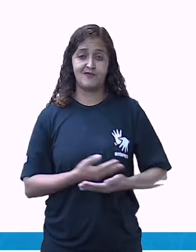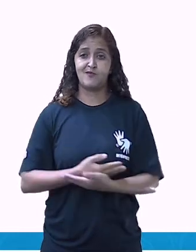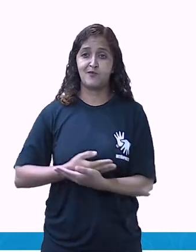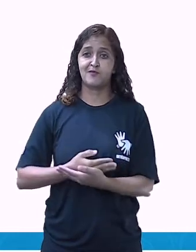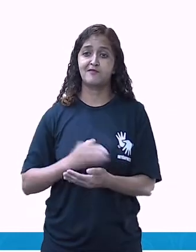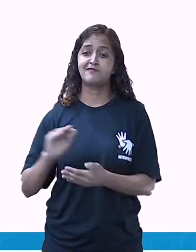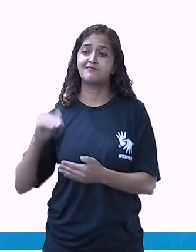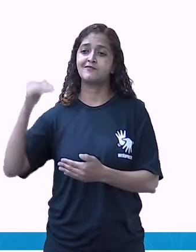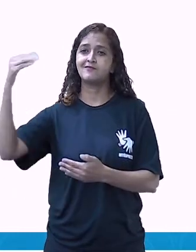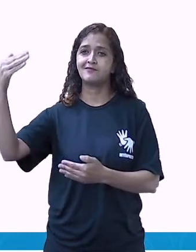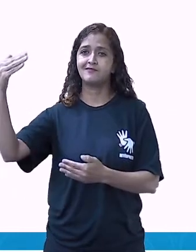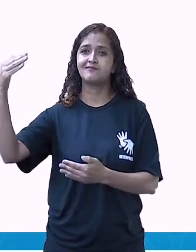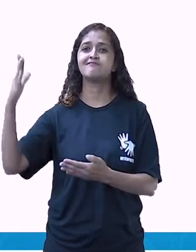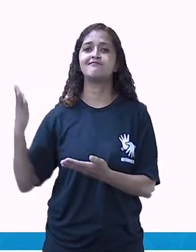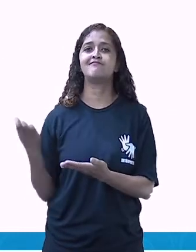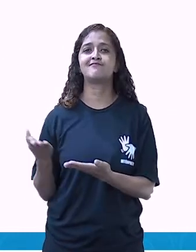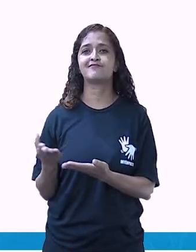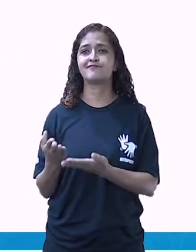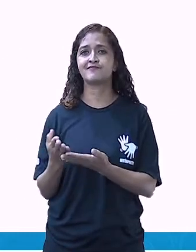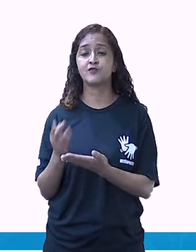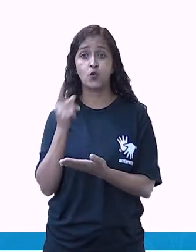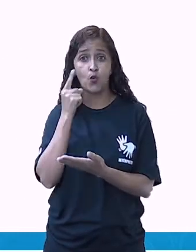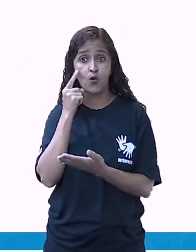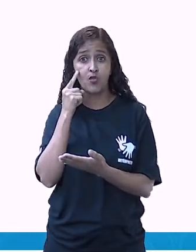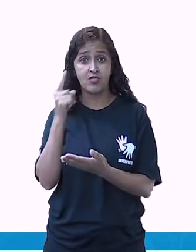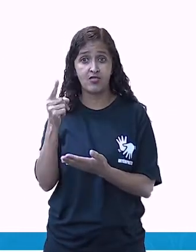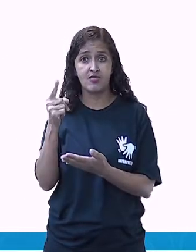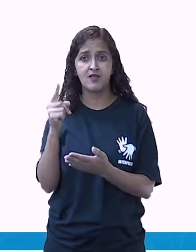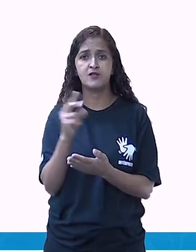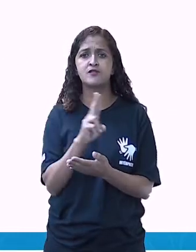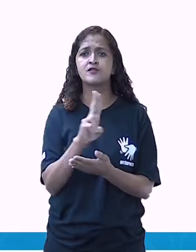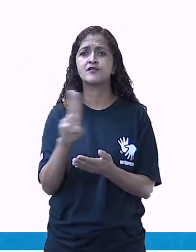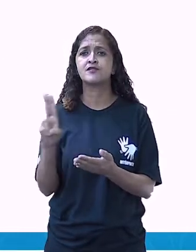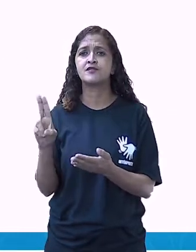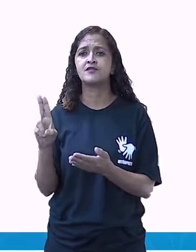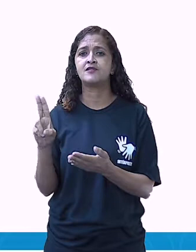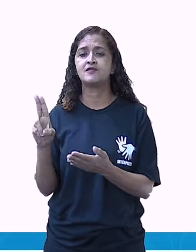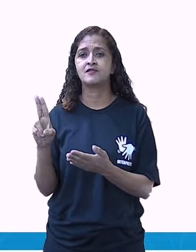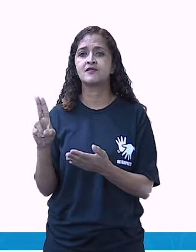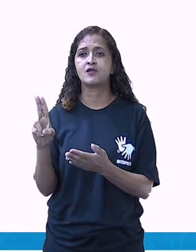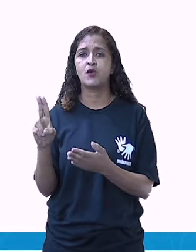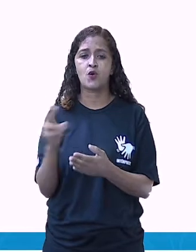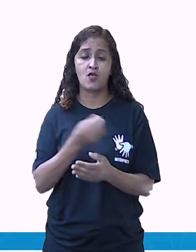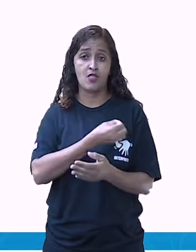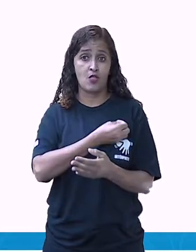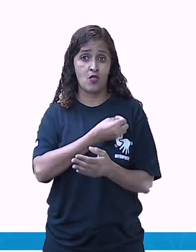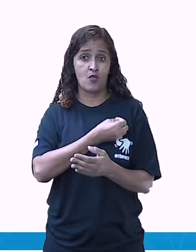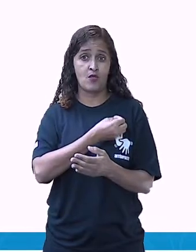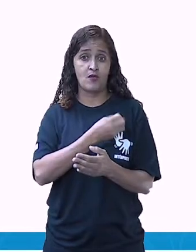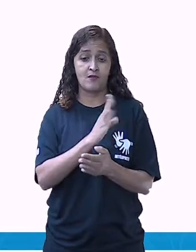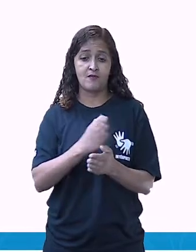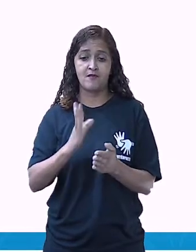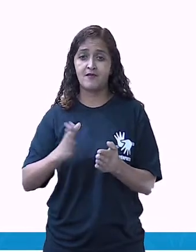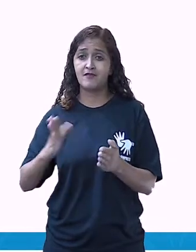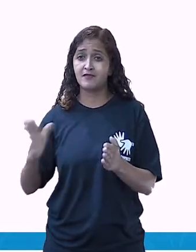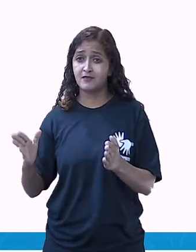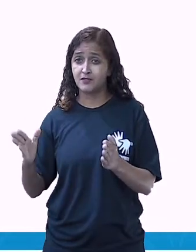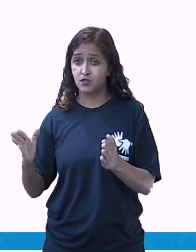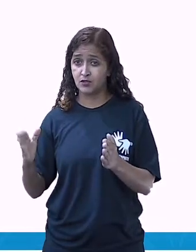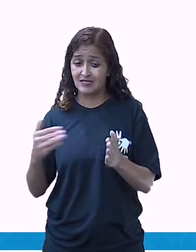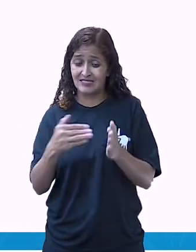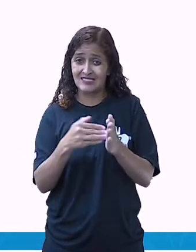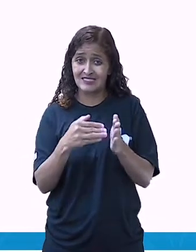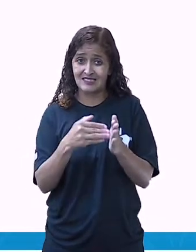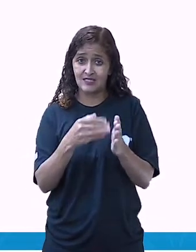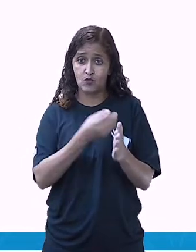crescente. E nós vamos usar aqui a nossa ordem numérica somente até o 10 aqui para